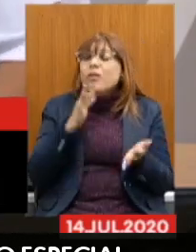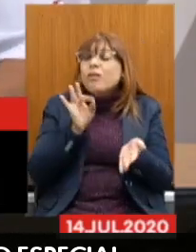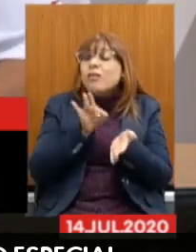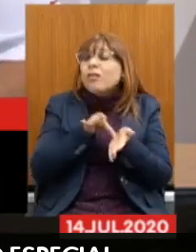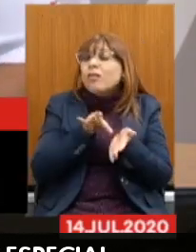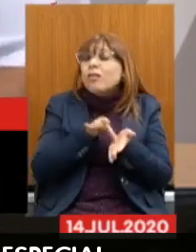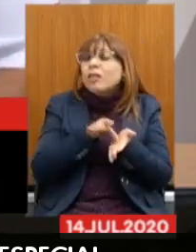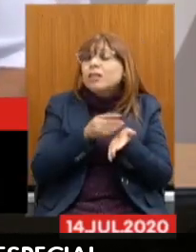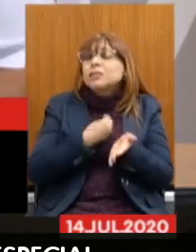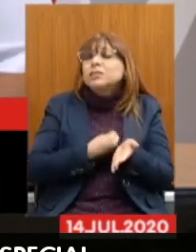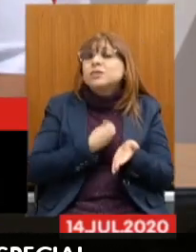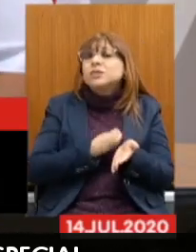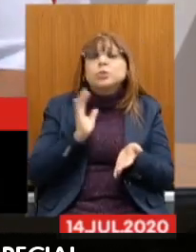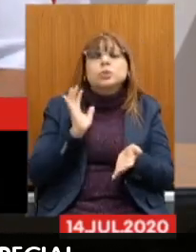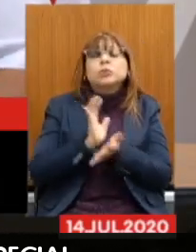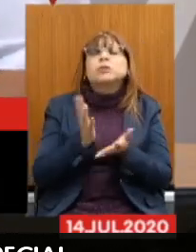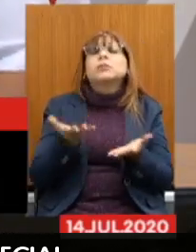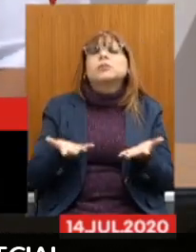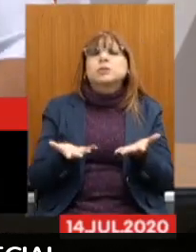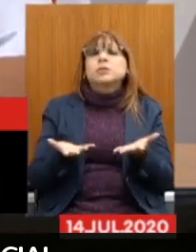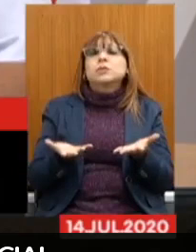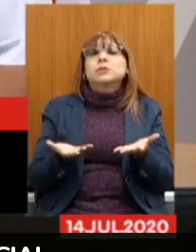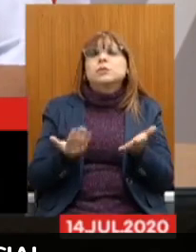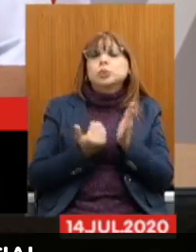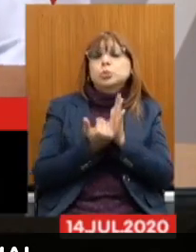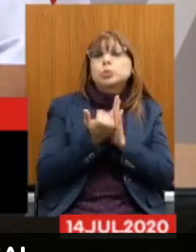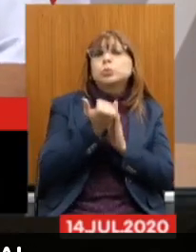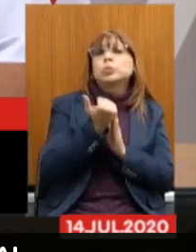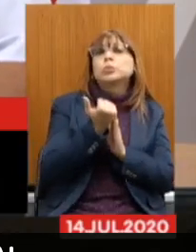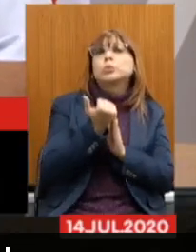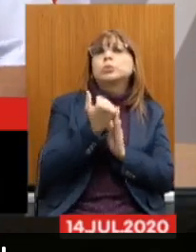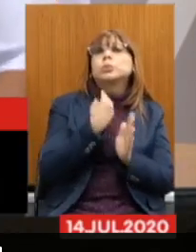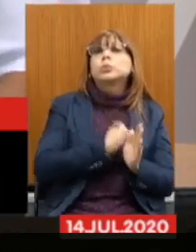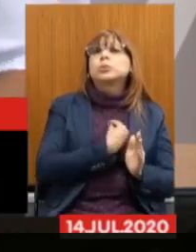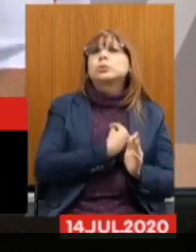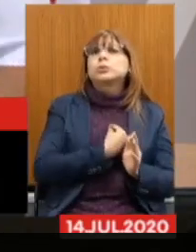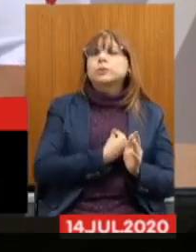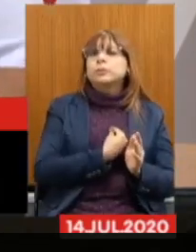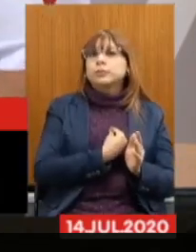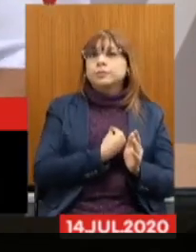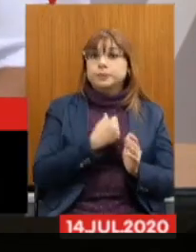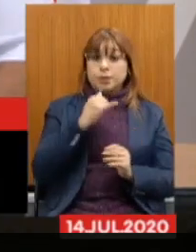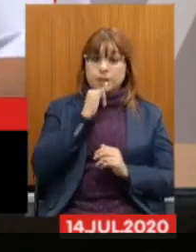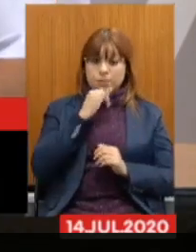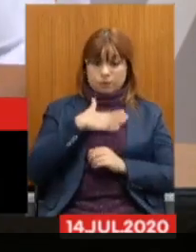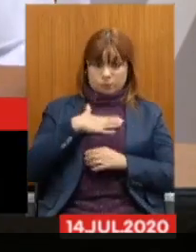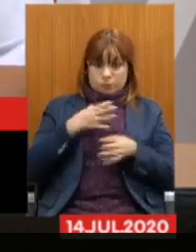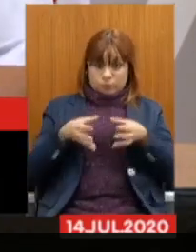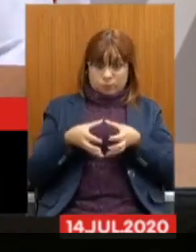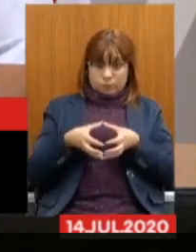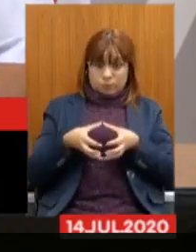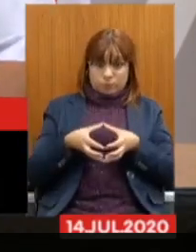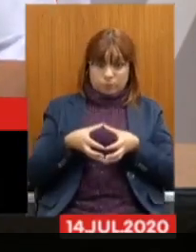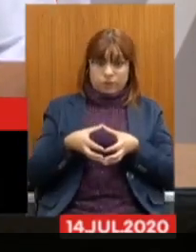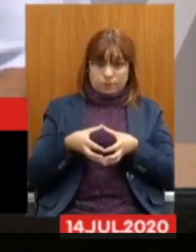Qual a realidade, situação dessas pessoas que estão vivendo mais? A exemplo da minha categoria,